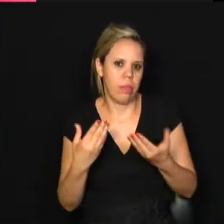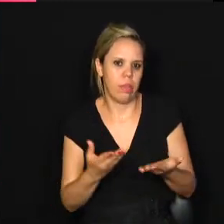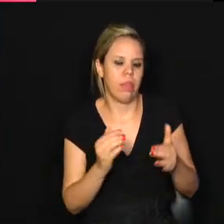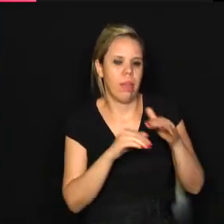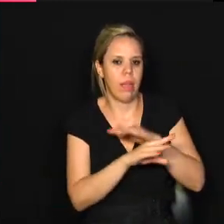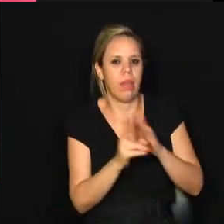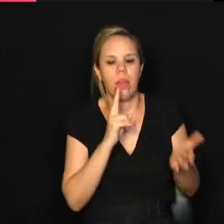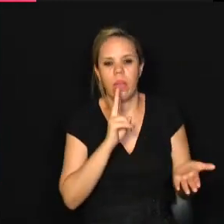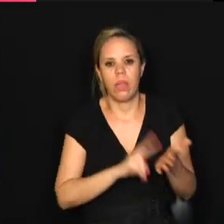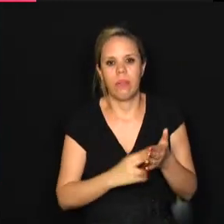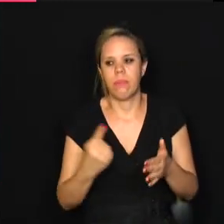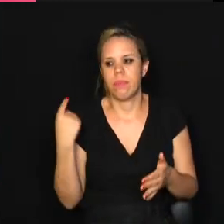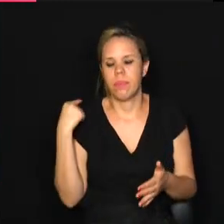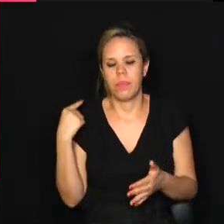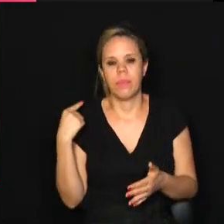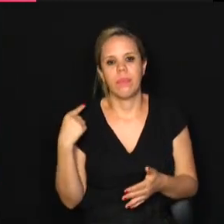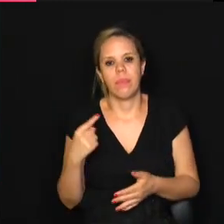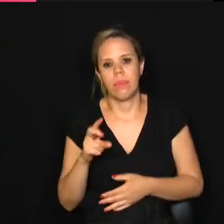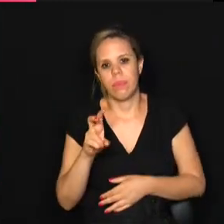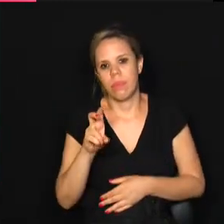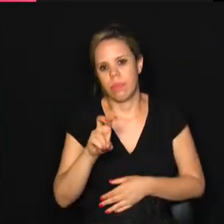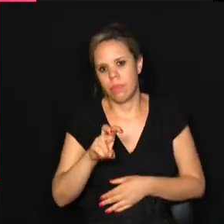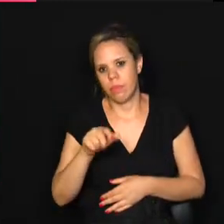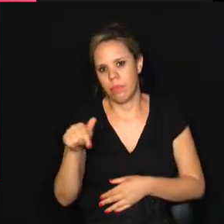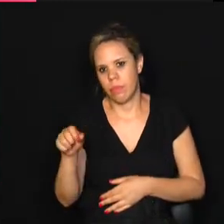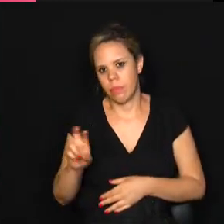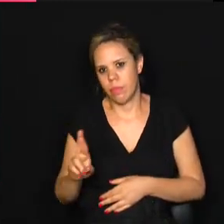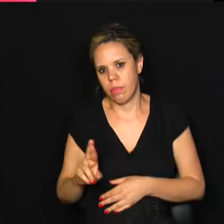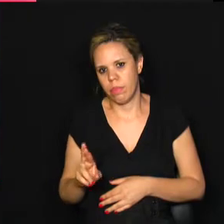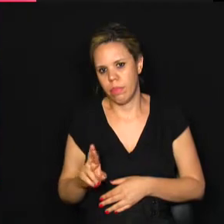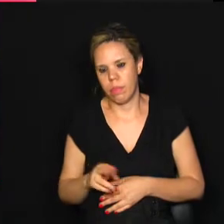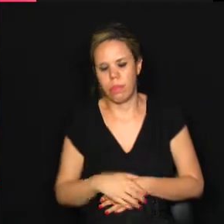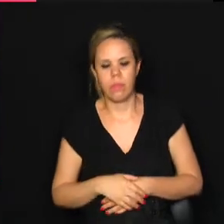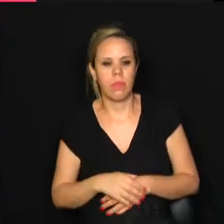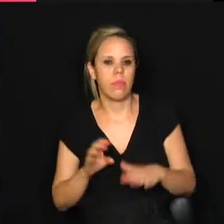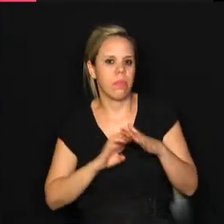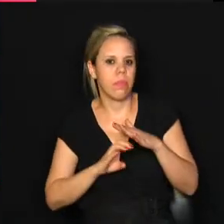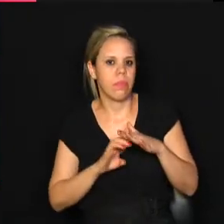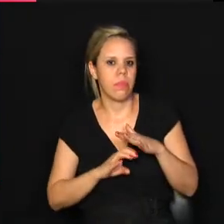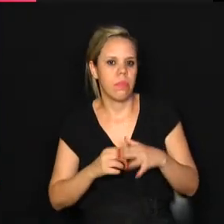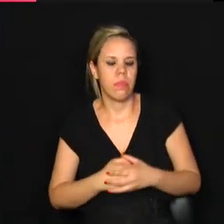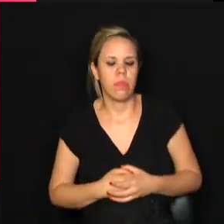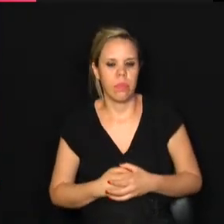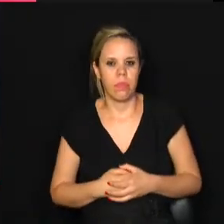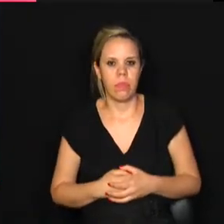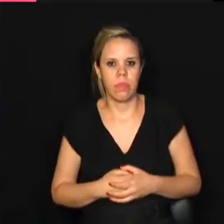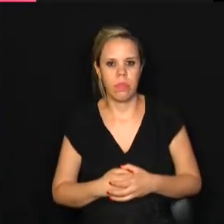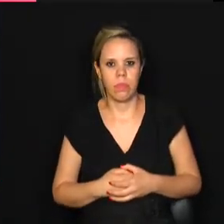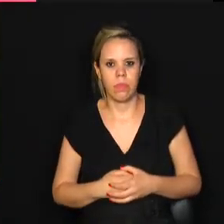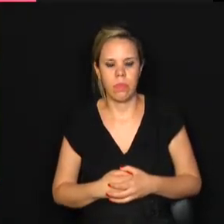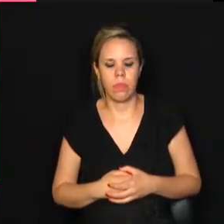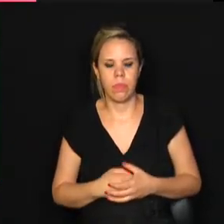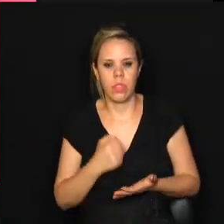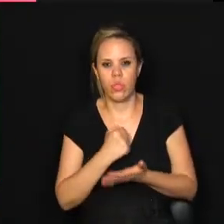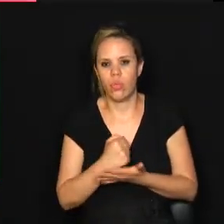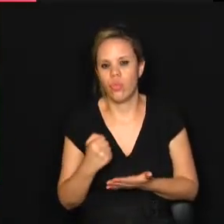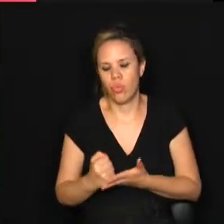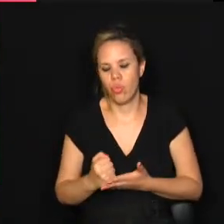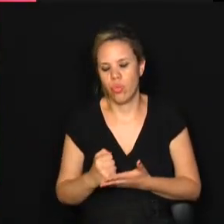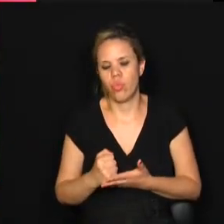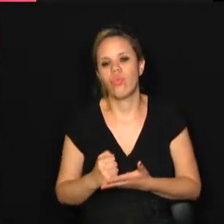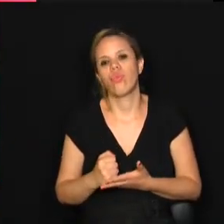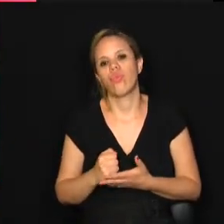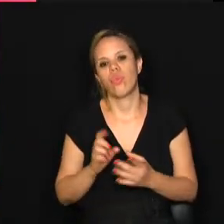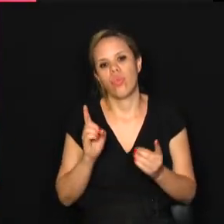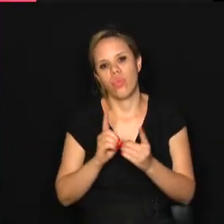na época por cerca de R$57. A empresa, no caso era a empresa que contratava o serviço, que tinha um